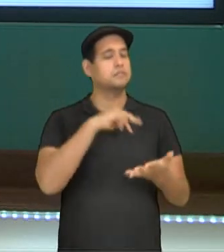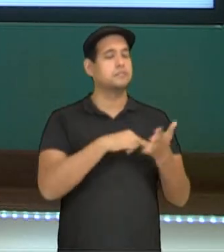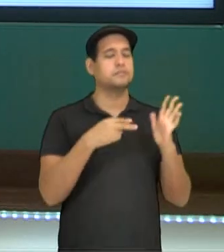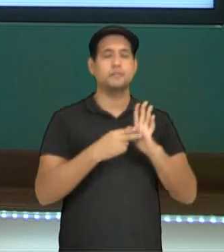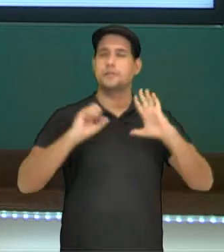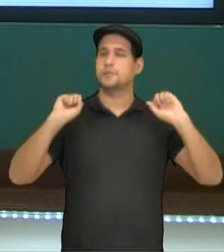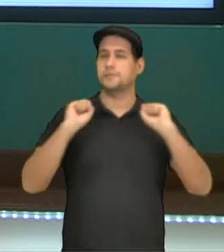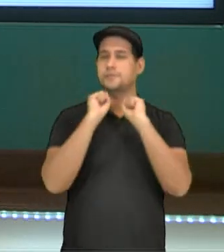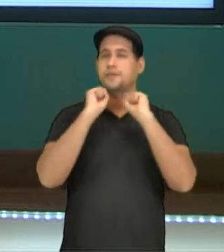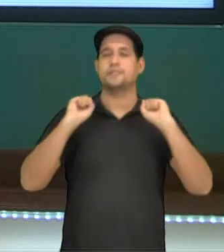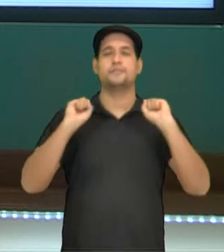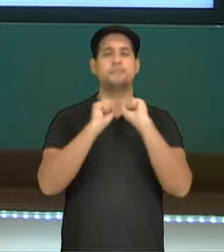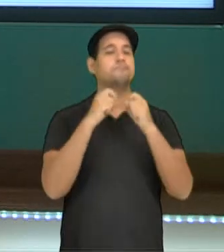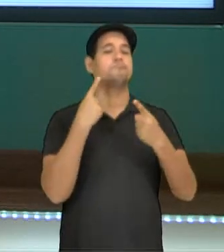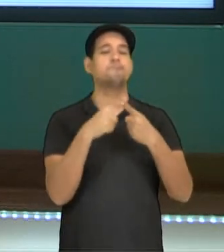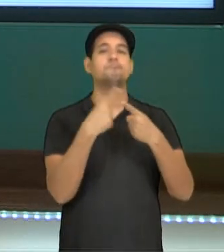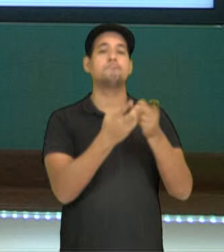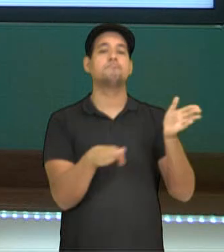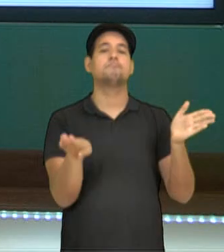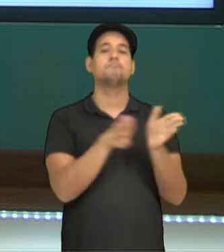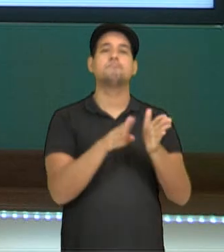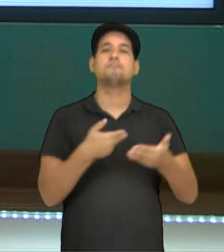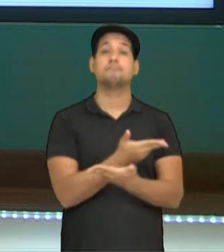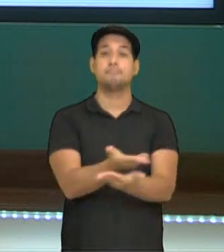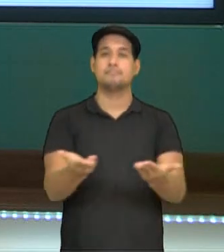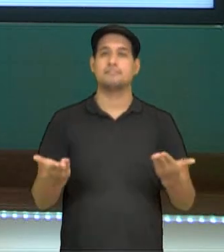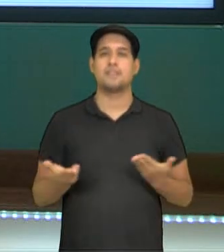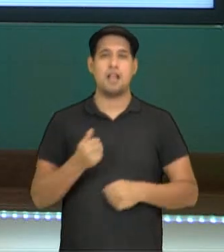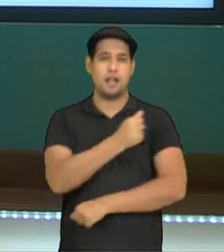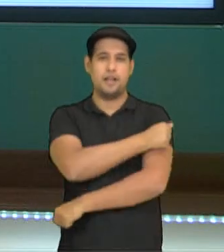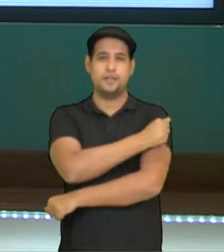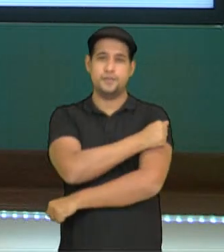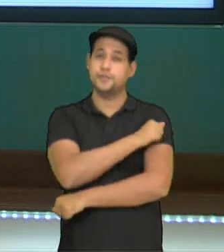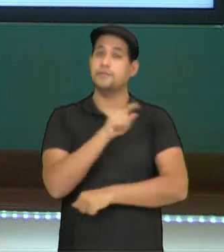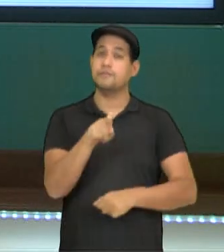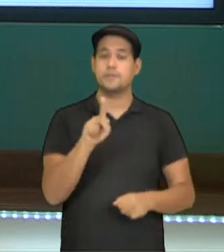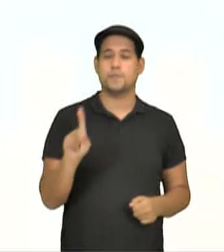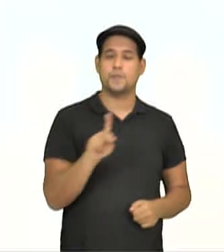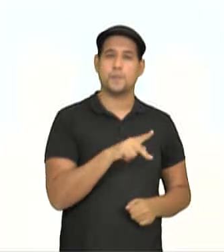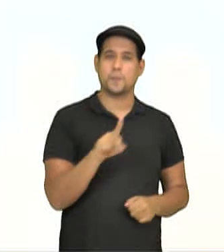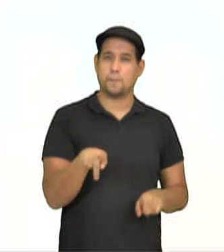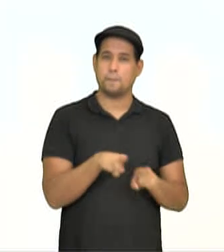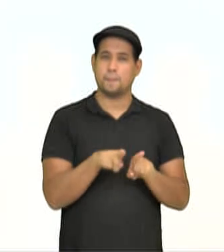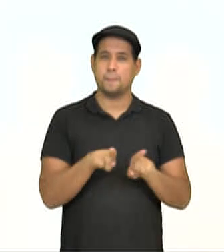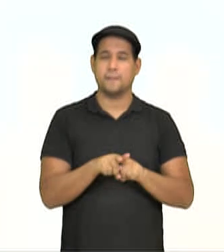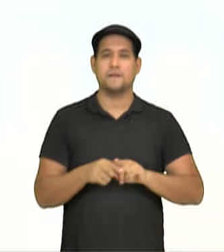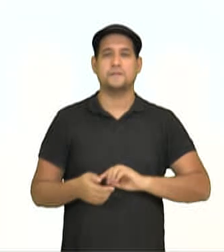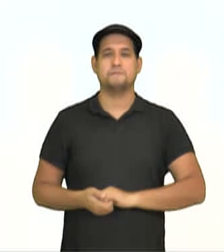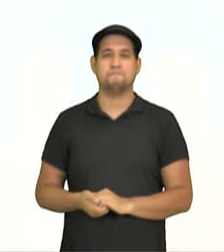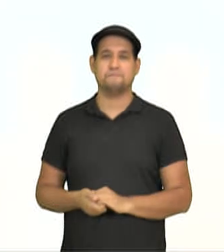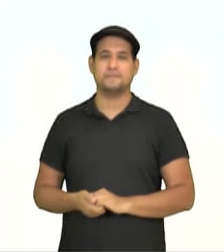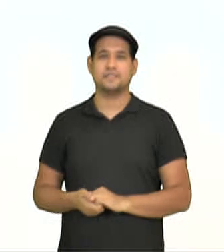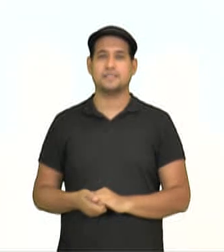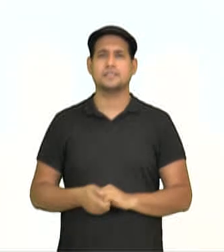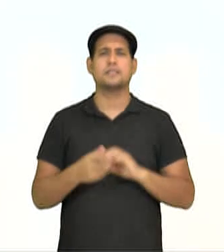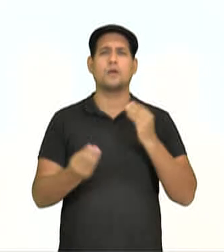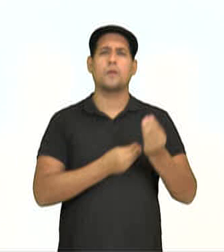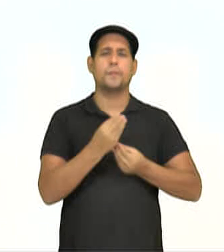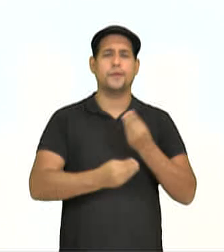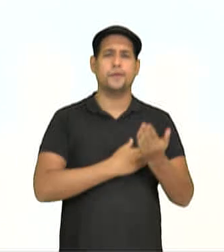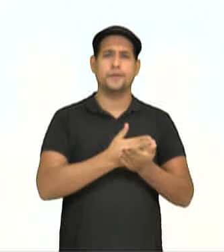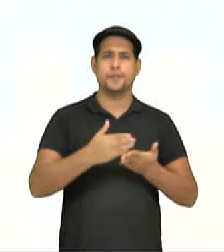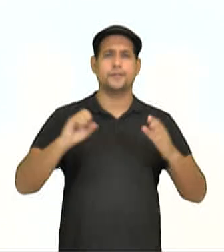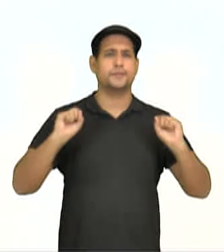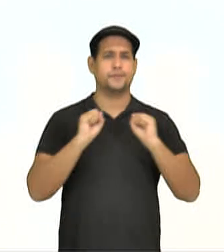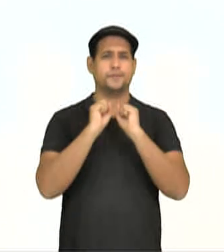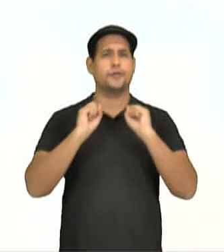esporte espetáculo, porque ele chega até você, estudante, aí, você, professor. Então, a origem dos esportes.